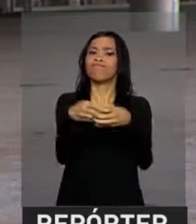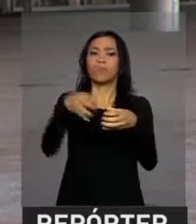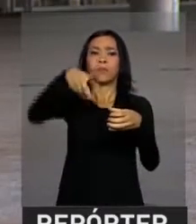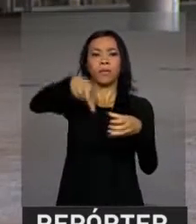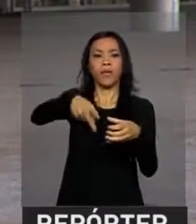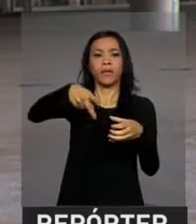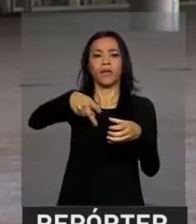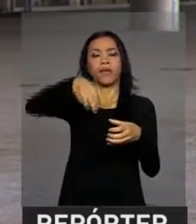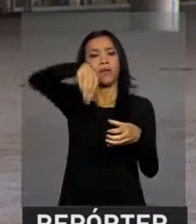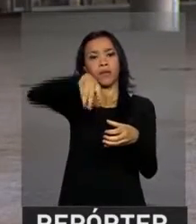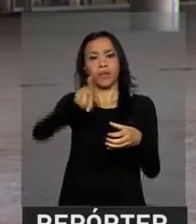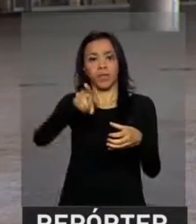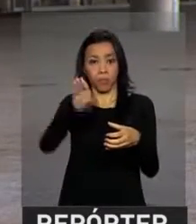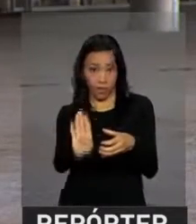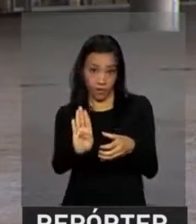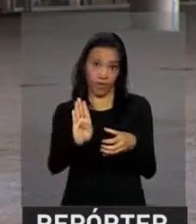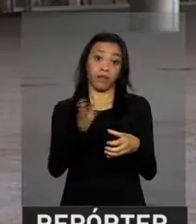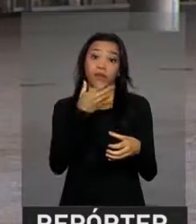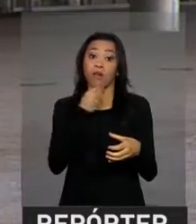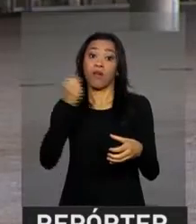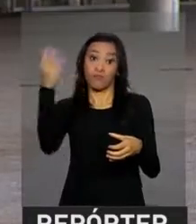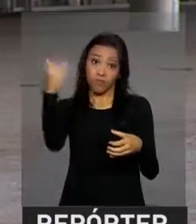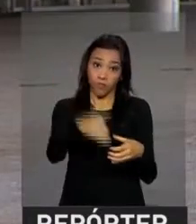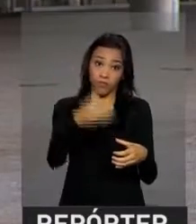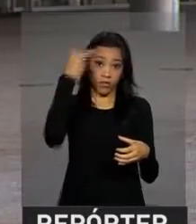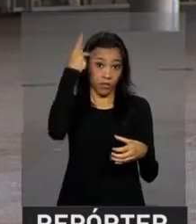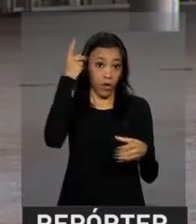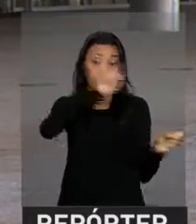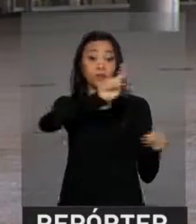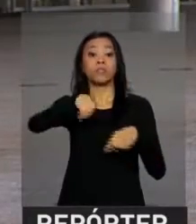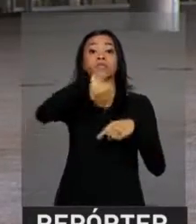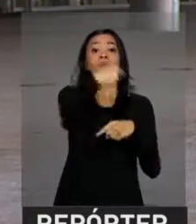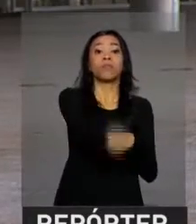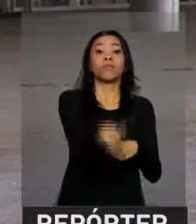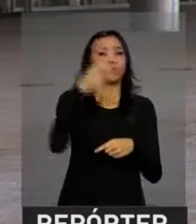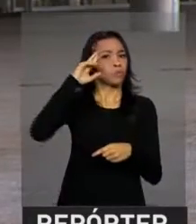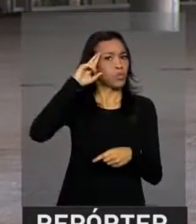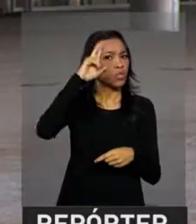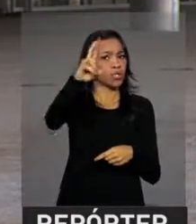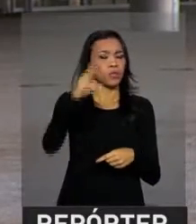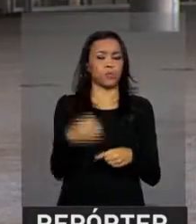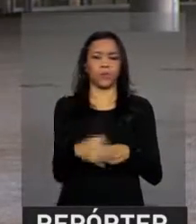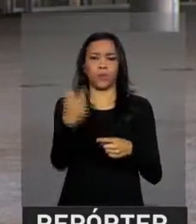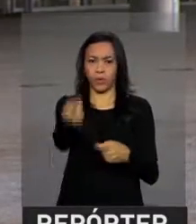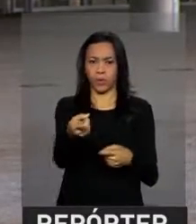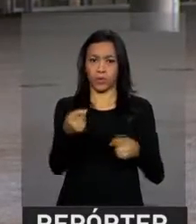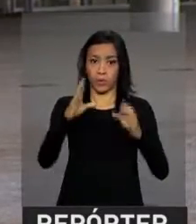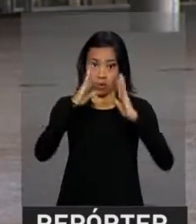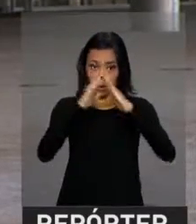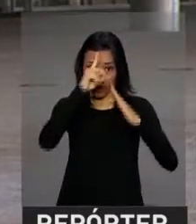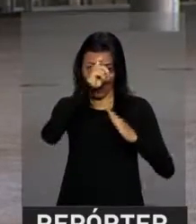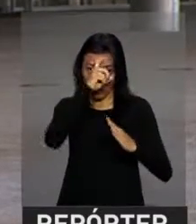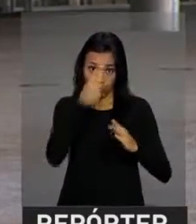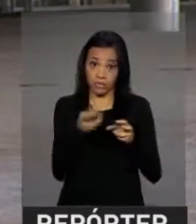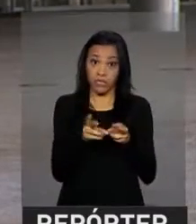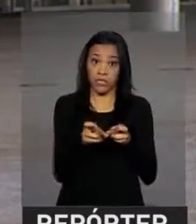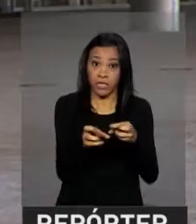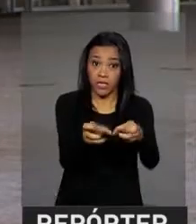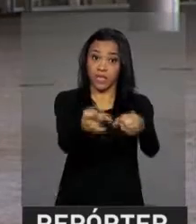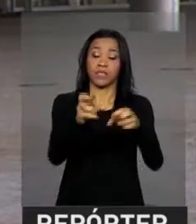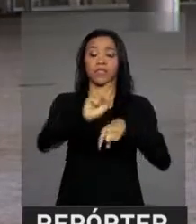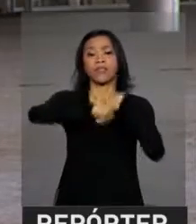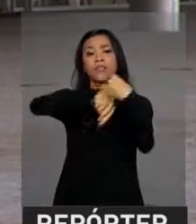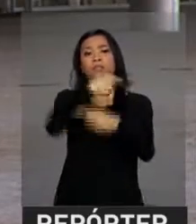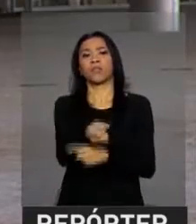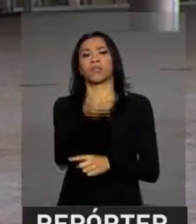deputado Baleia Rossi, de São Paulo, e também com o diretor do Hospital do Câncer de Barretos, Henrique Prata. Às